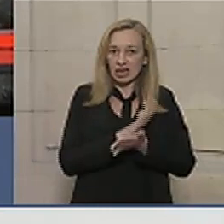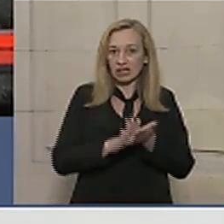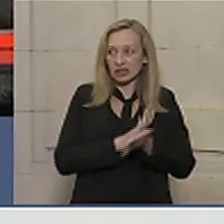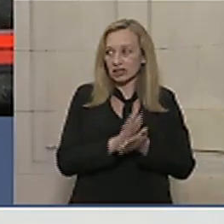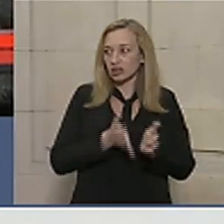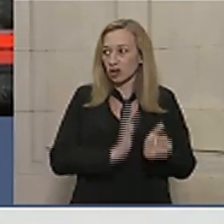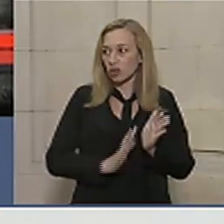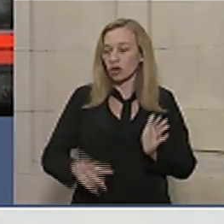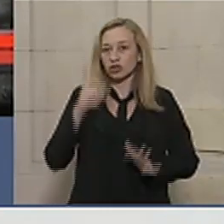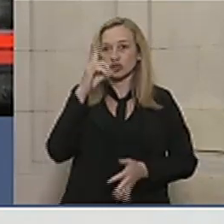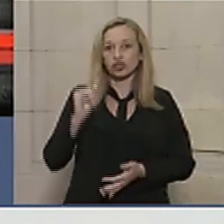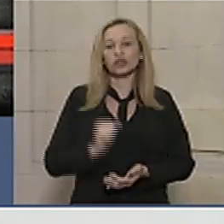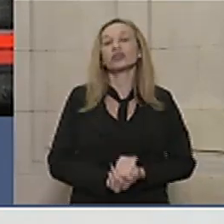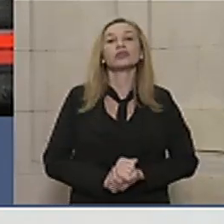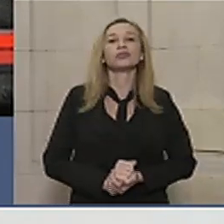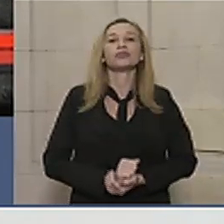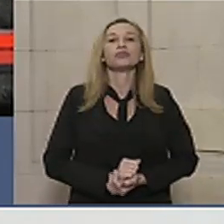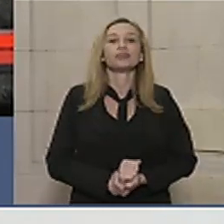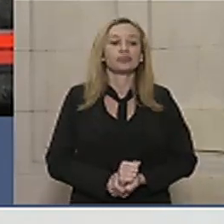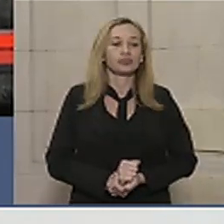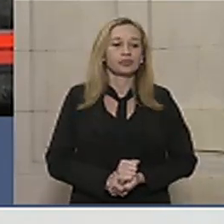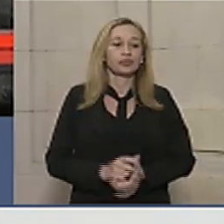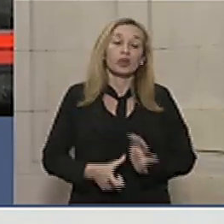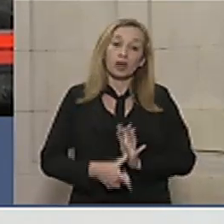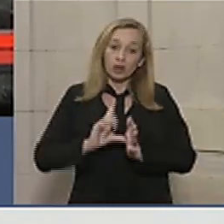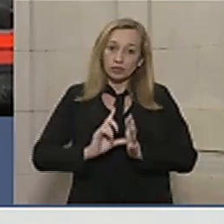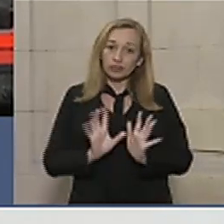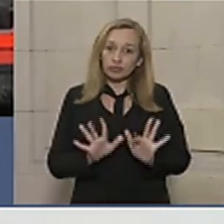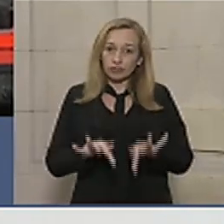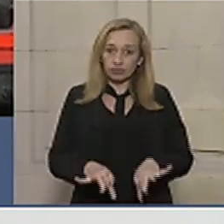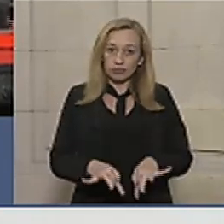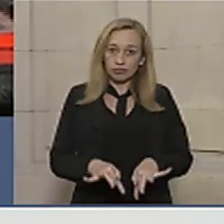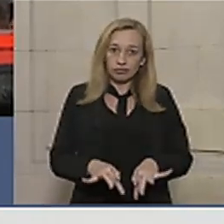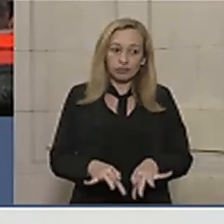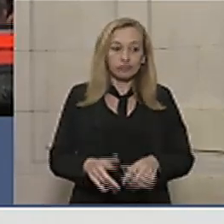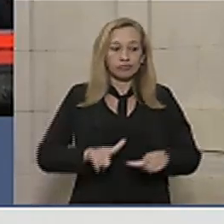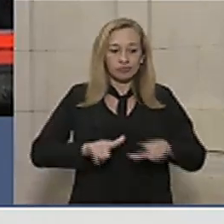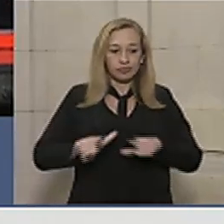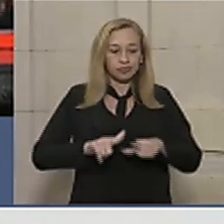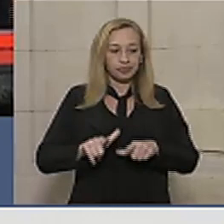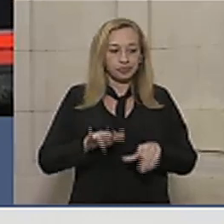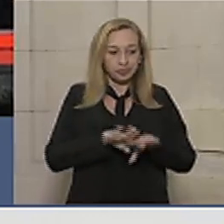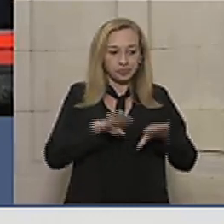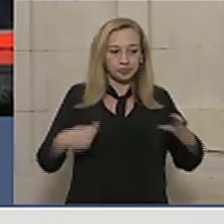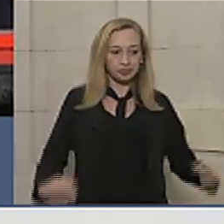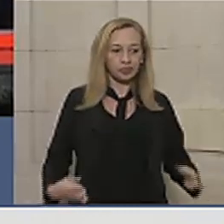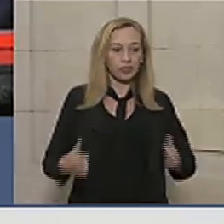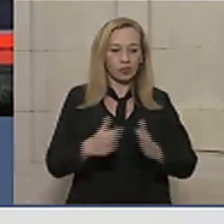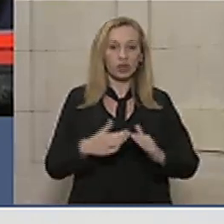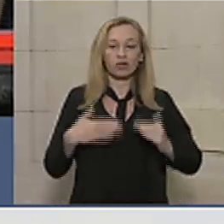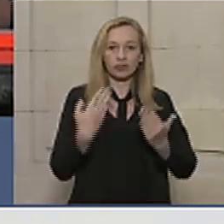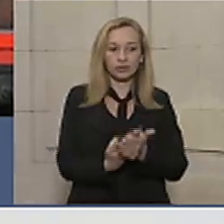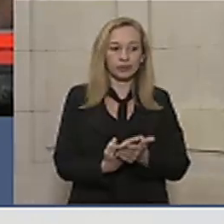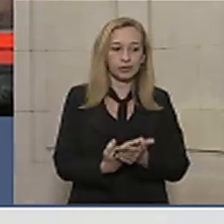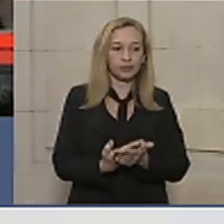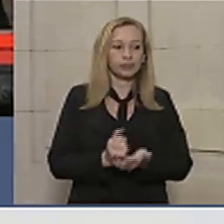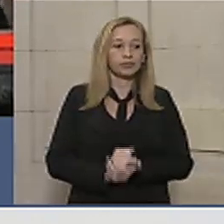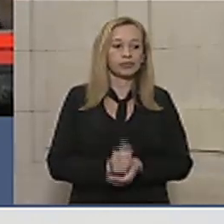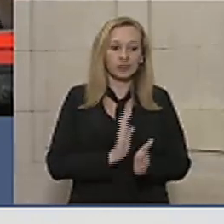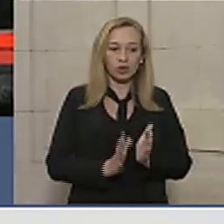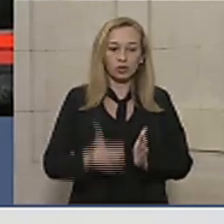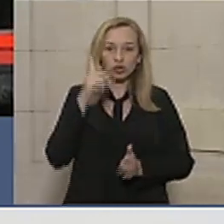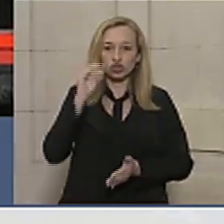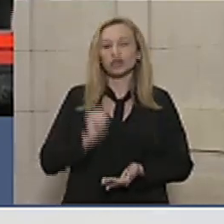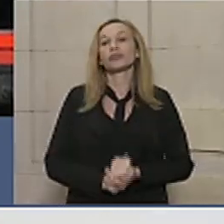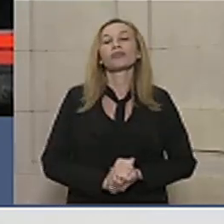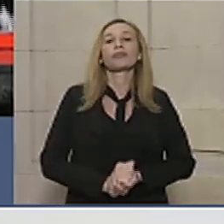havendo a tratar na ordem do dia, antes de encerrarmos os trabalhos, há sobre a mesa requerimento, inclusão na ordem do dia.